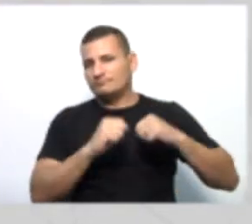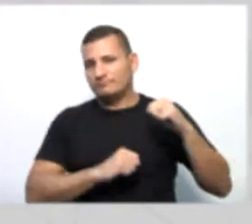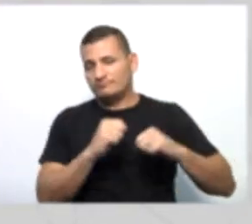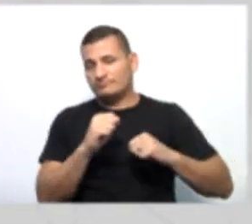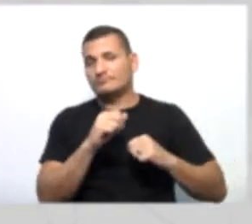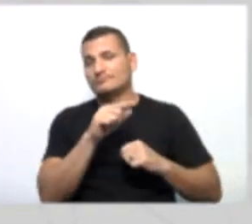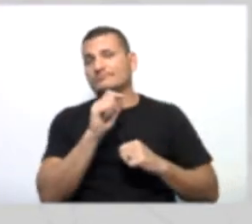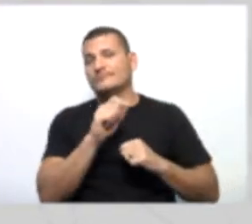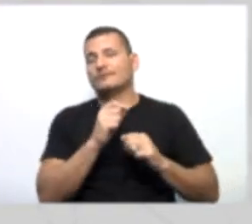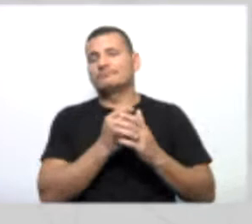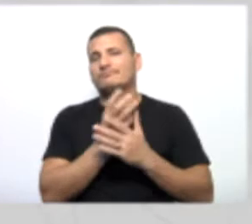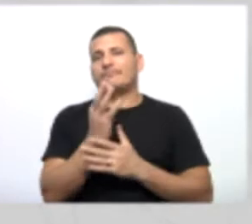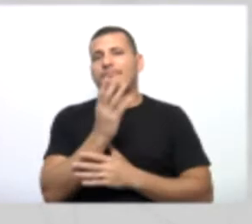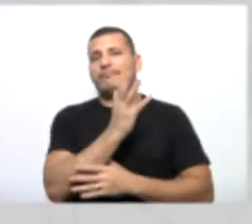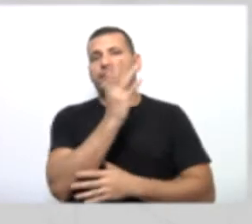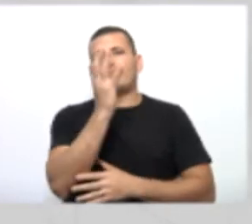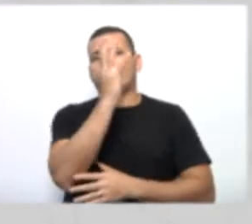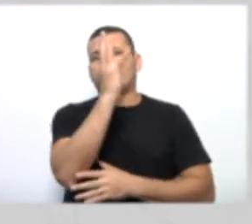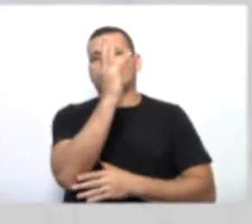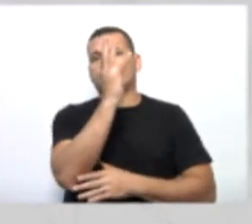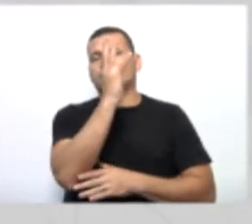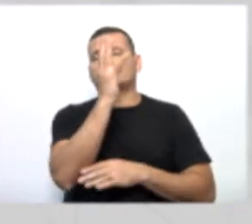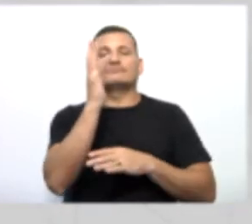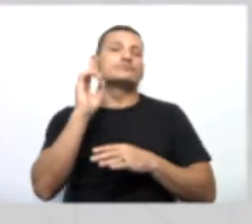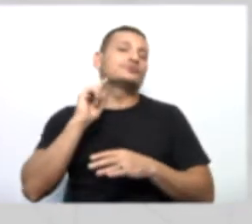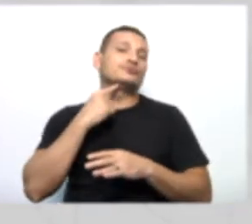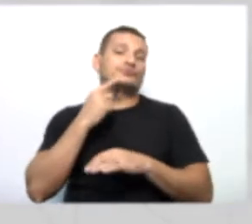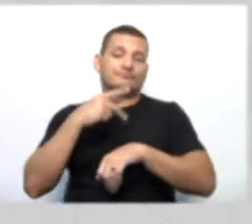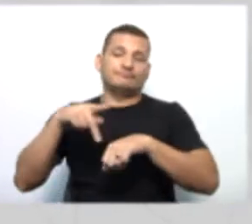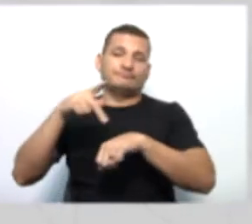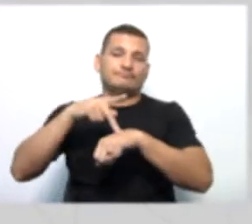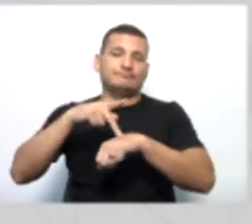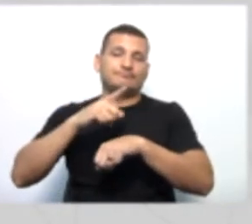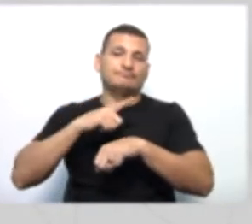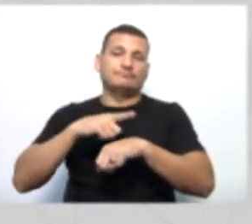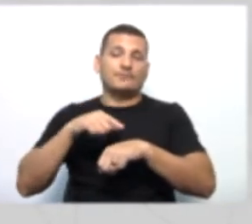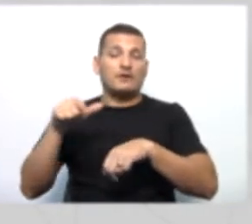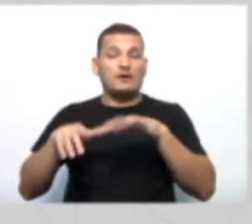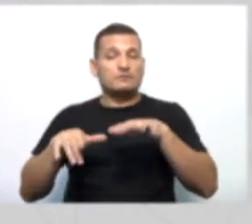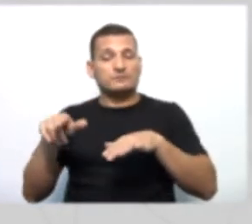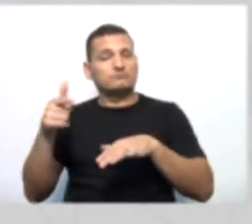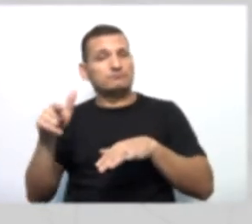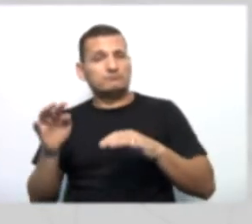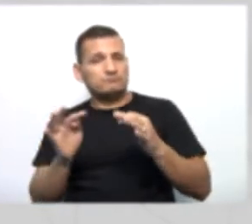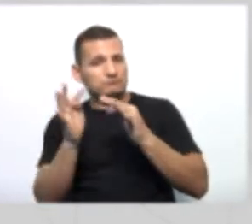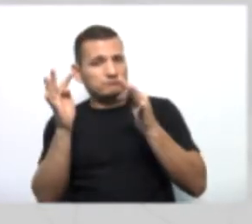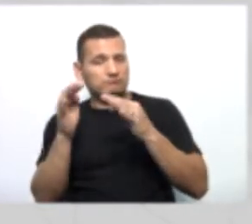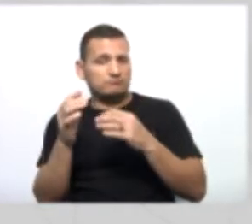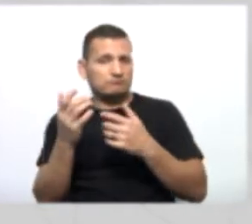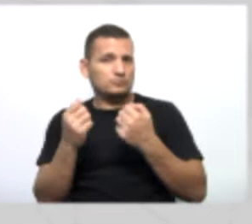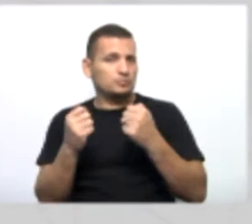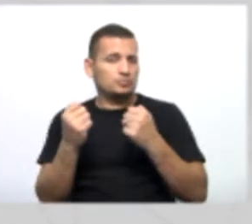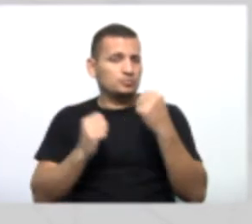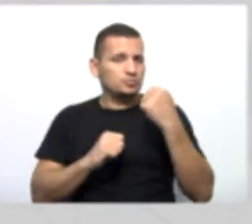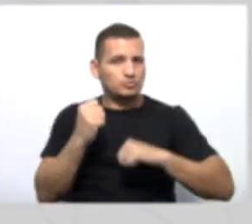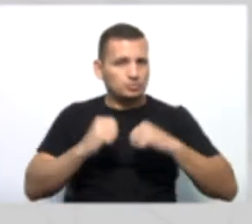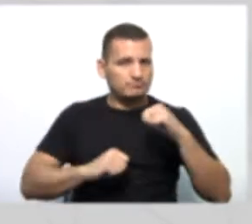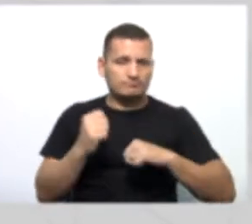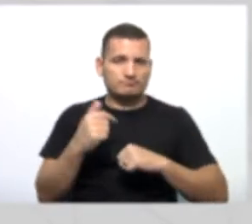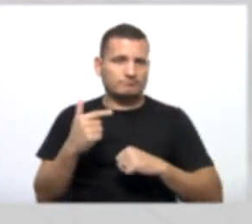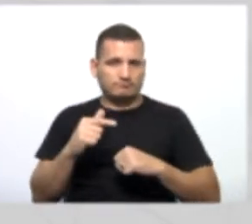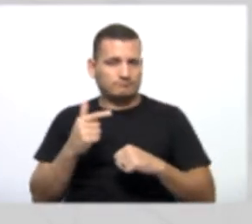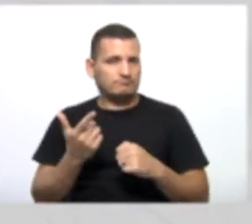acaba poluindo os outros países do mundo que não têm tanta tecnologia e indústrias como eles. Somente